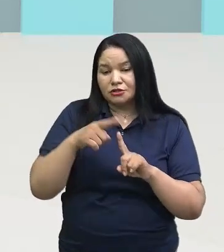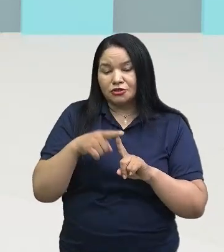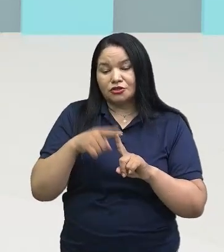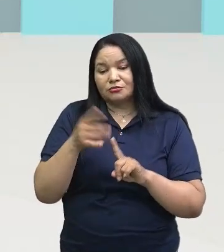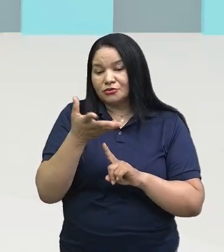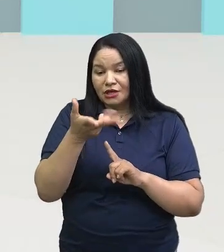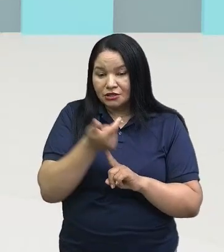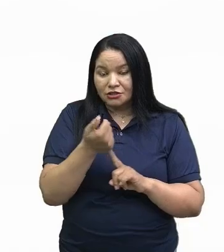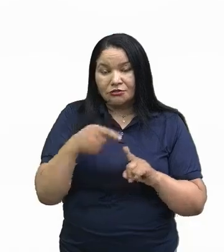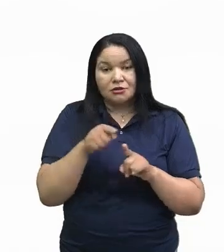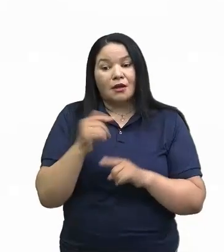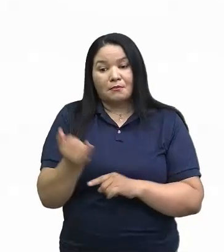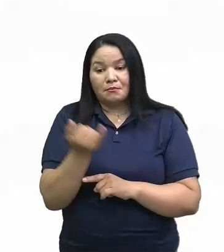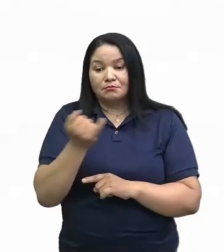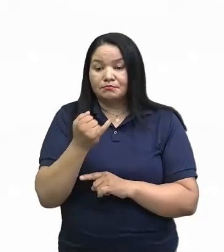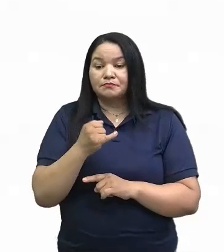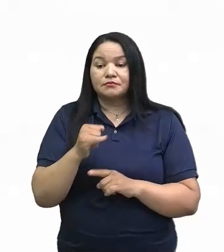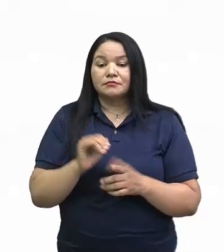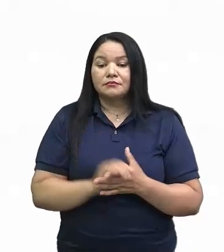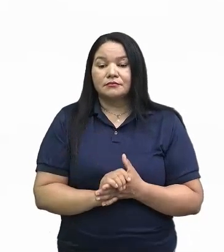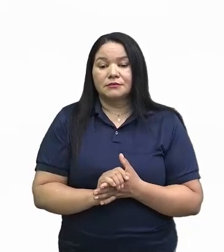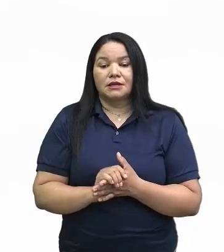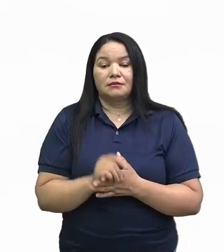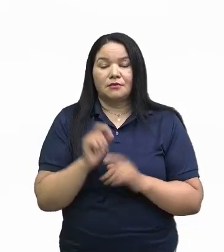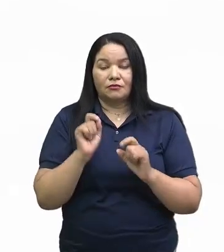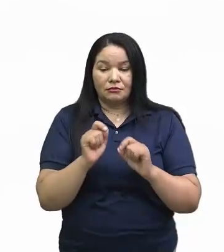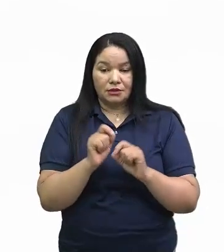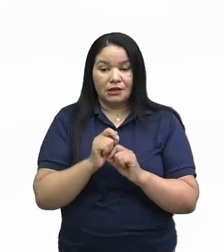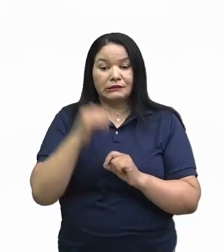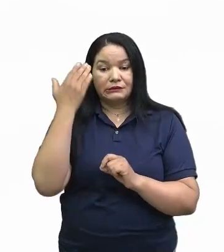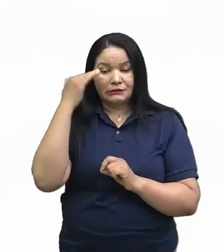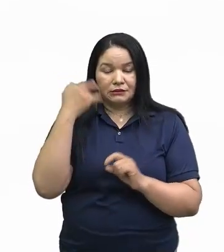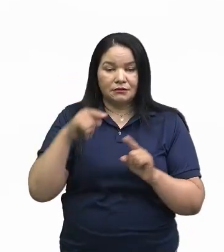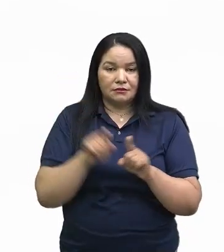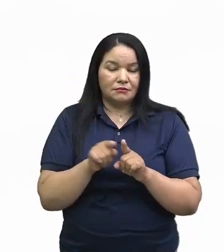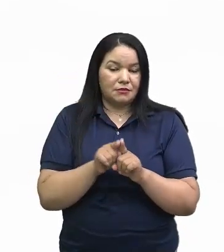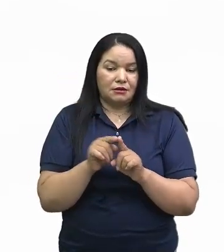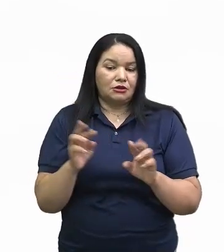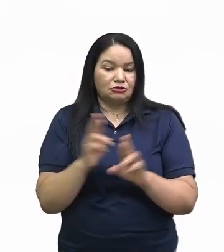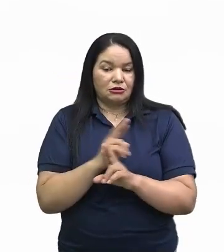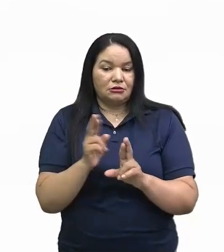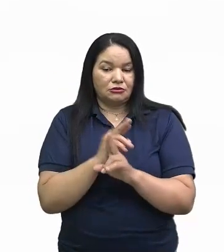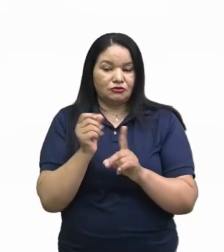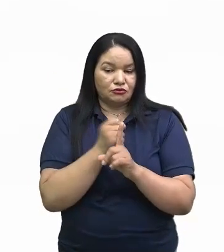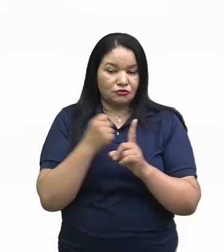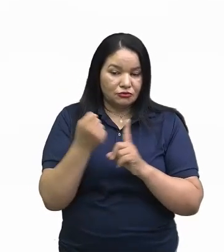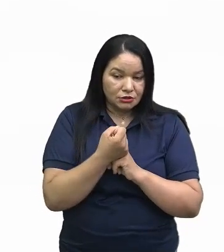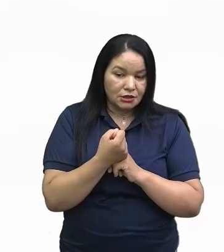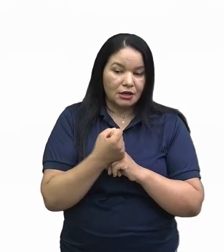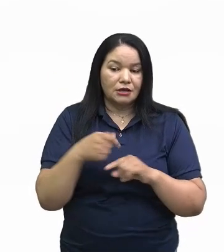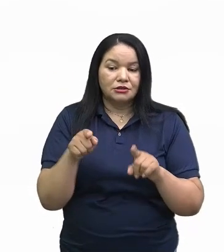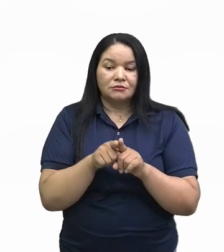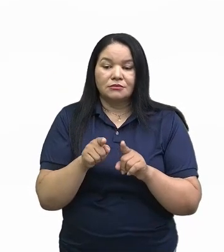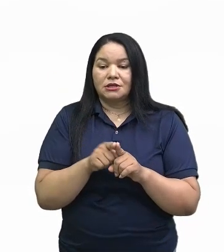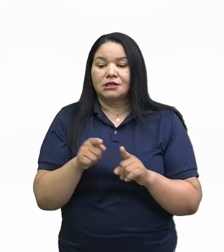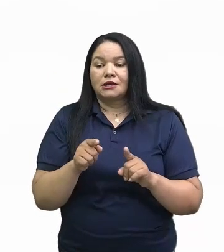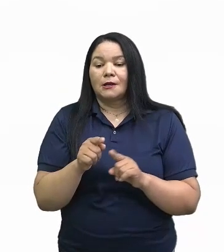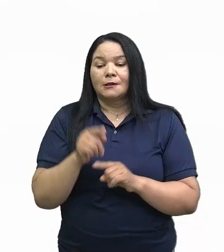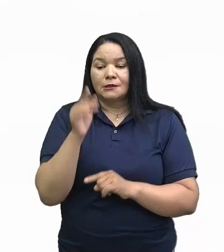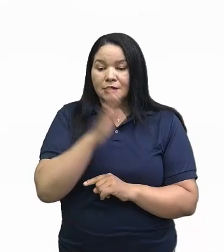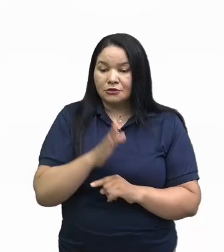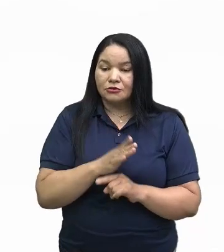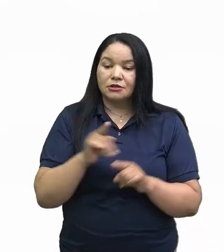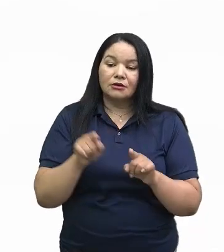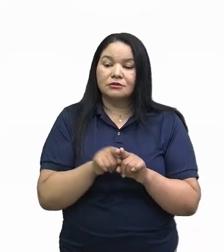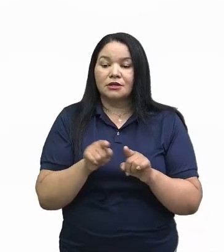estilos artísticos são fundamentais para entender as relações sociais em nível nacional